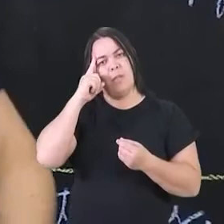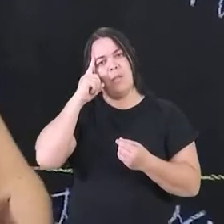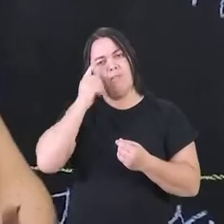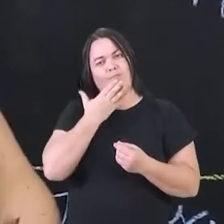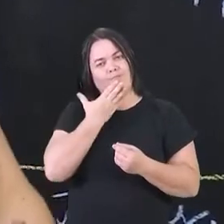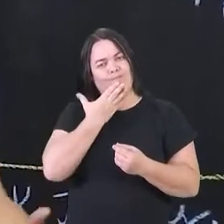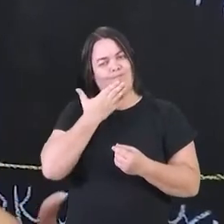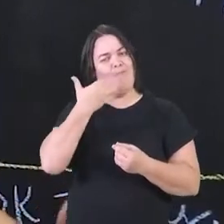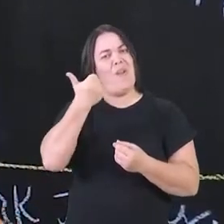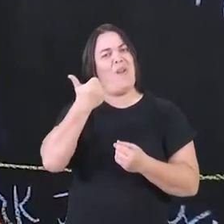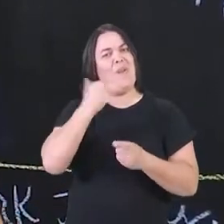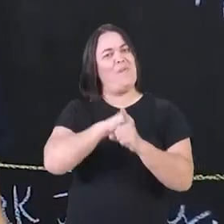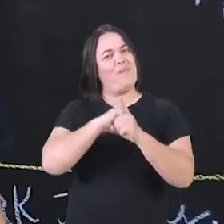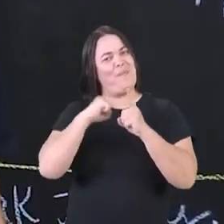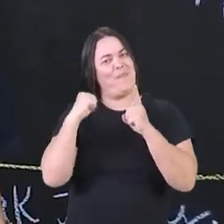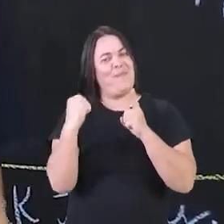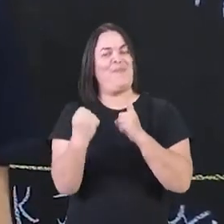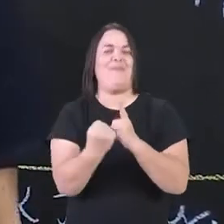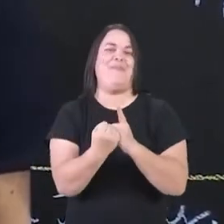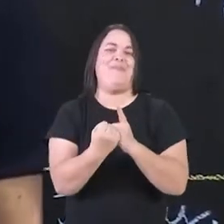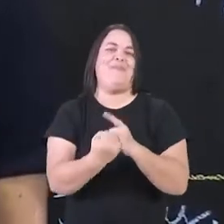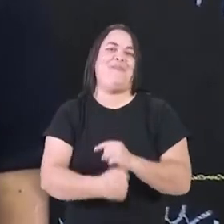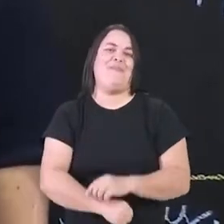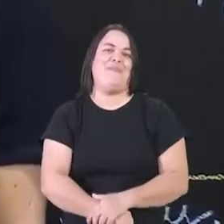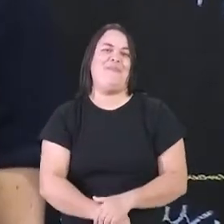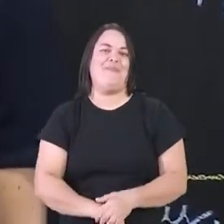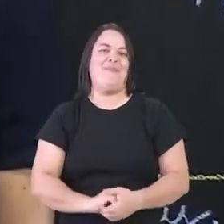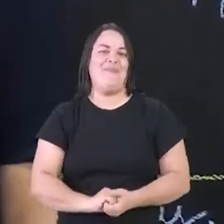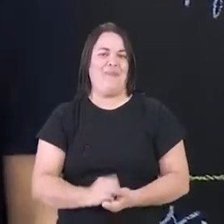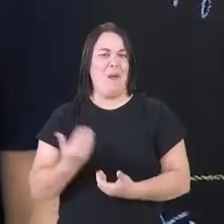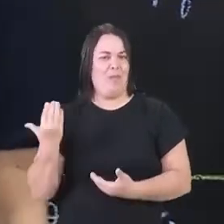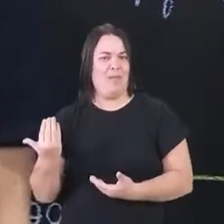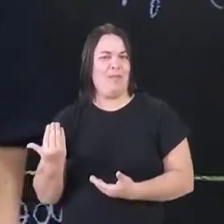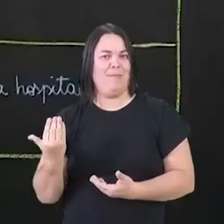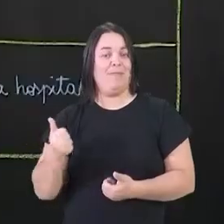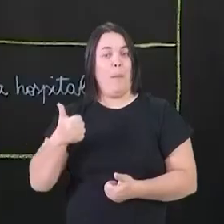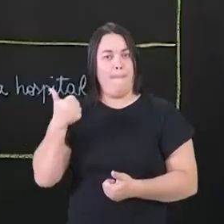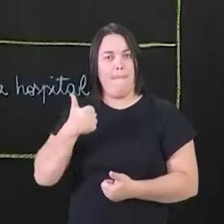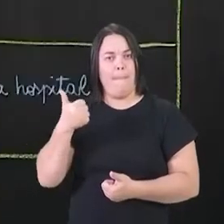ser um ser ativo socialmente. Então vamos lá.